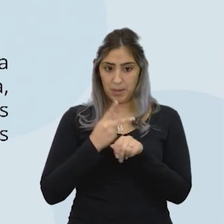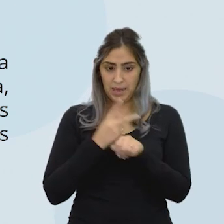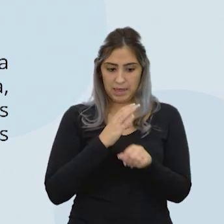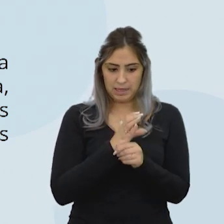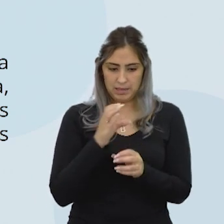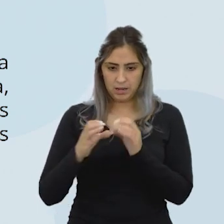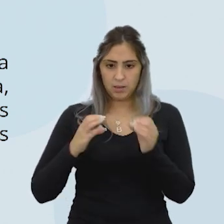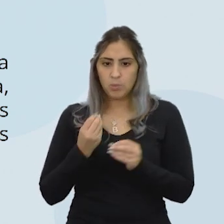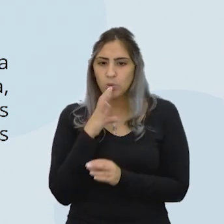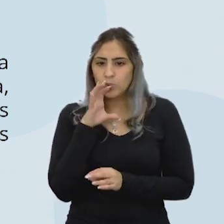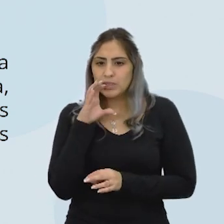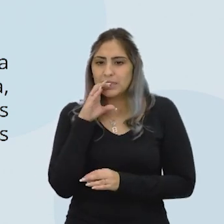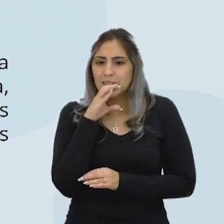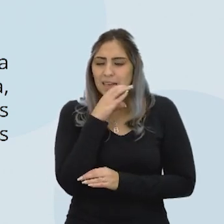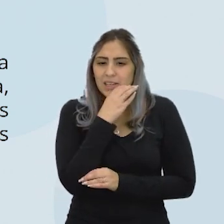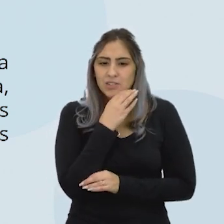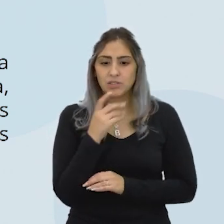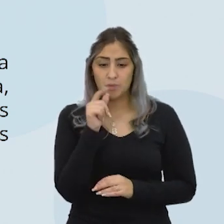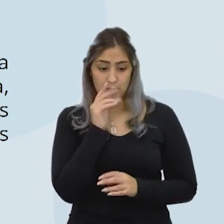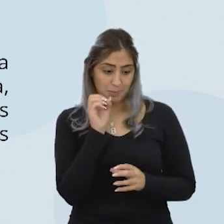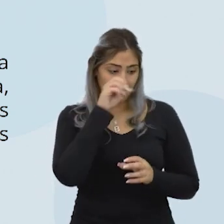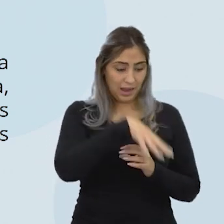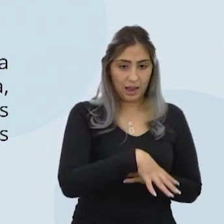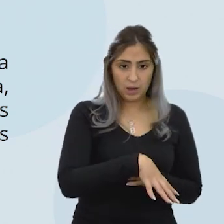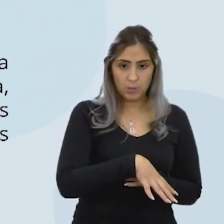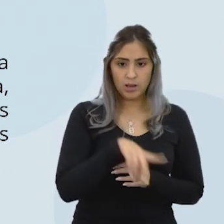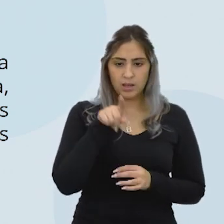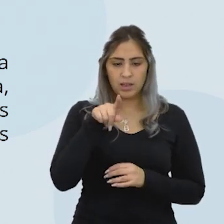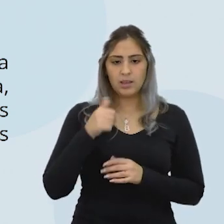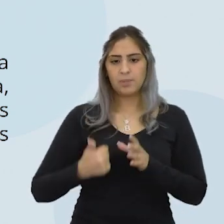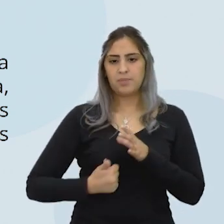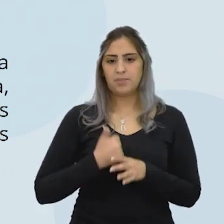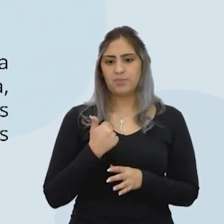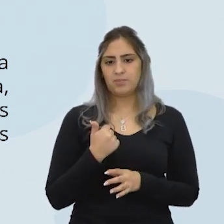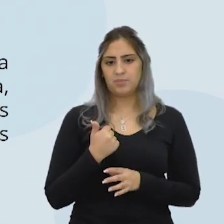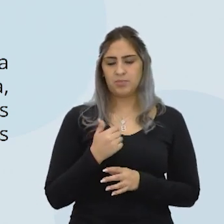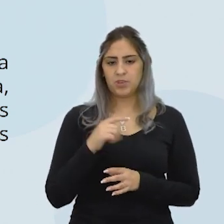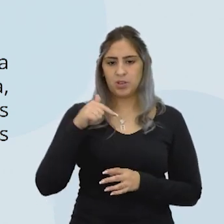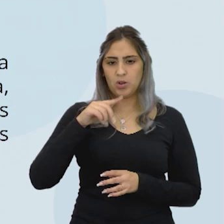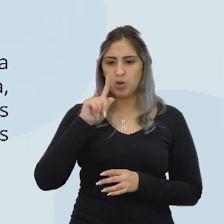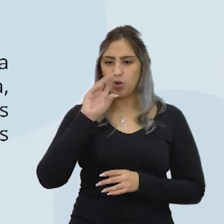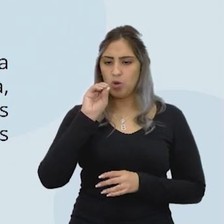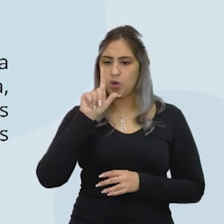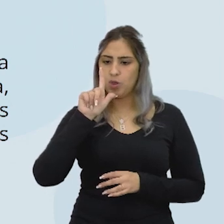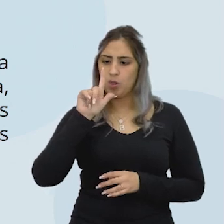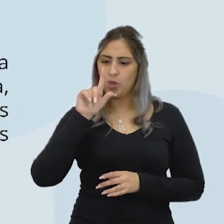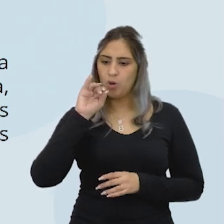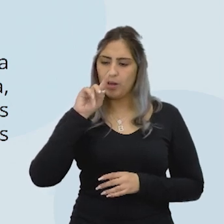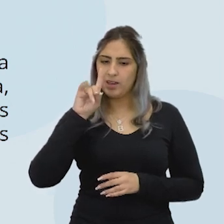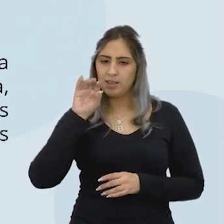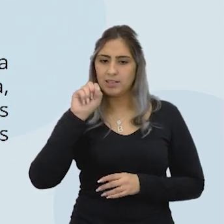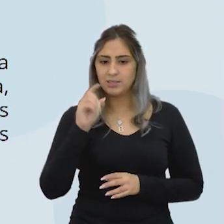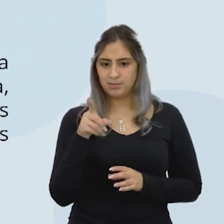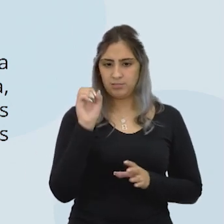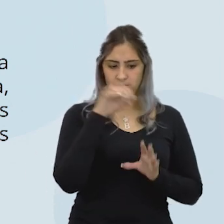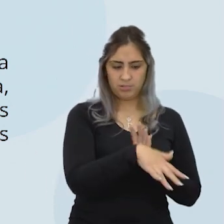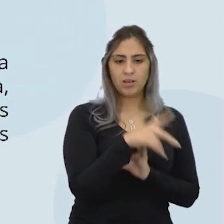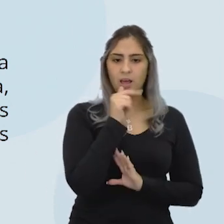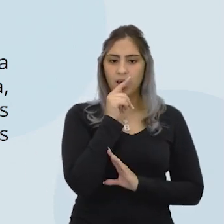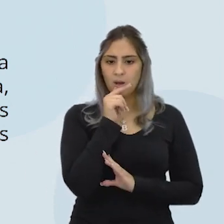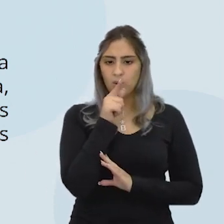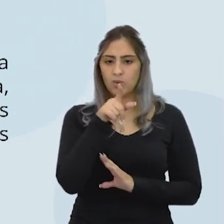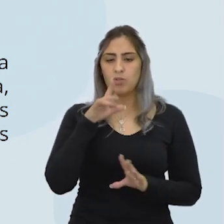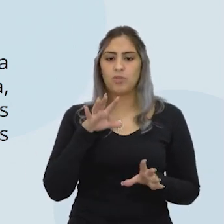foram para a água, eles agregavam-se e formavam coloides. Esses coloides na água